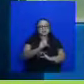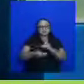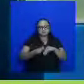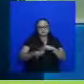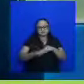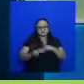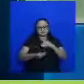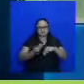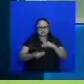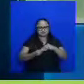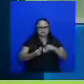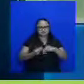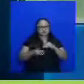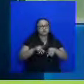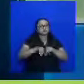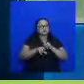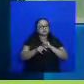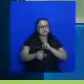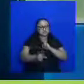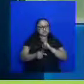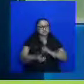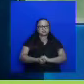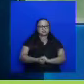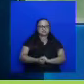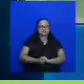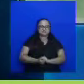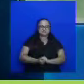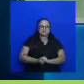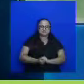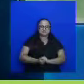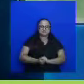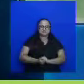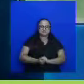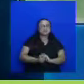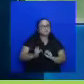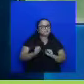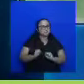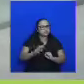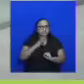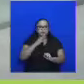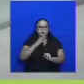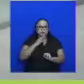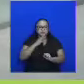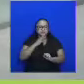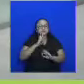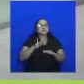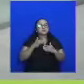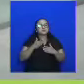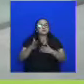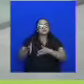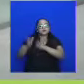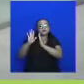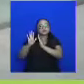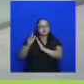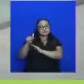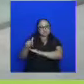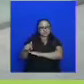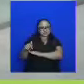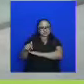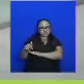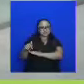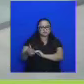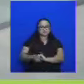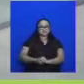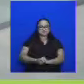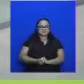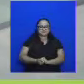sendo embaralhadas dentro do nosso terceiro globo, o globo do Super 7, para que possamos conhecer então a bola relativa à coluna 7 do